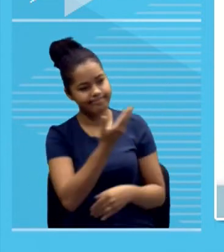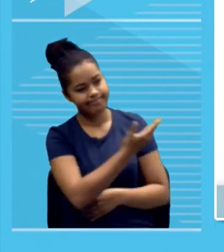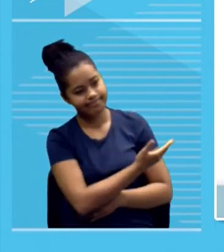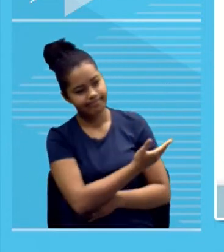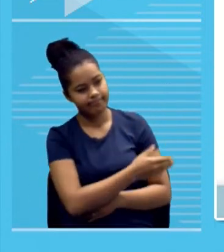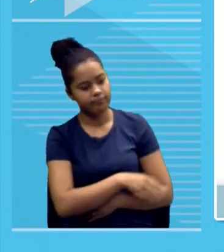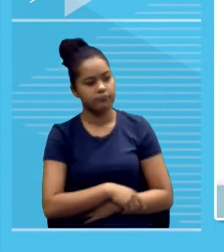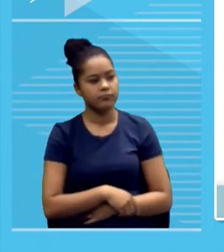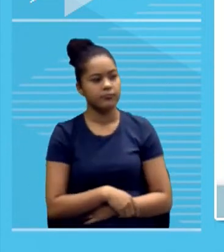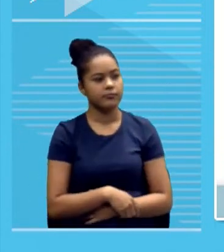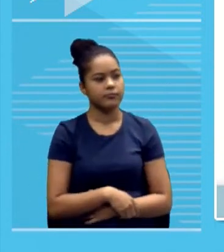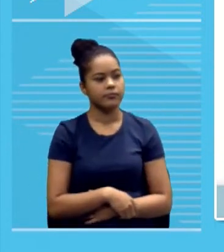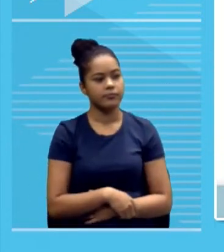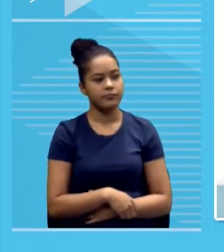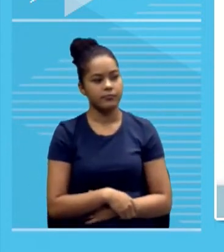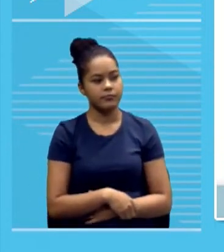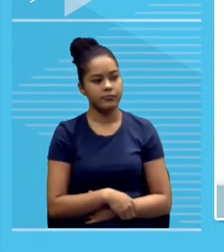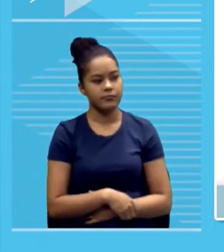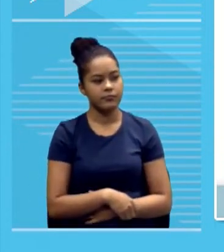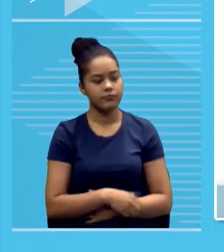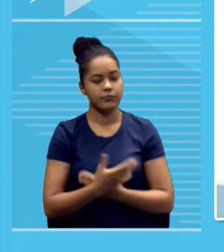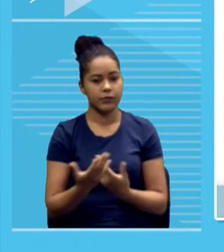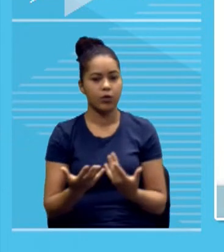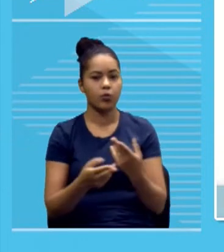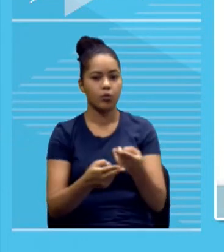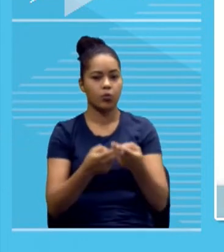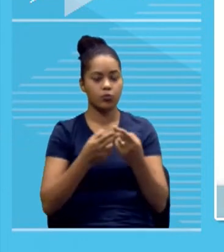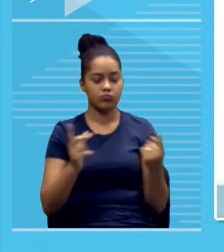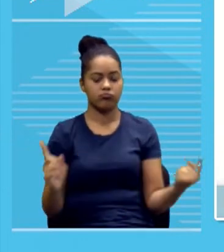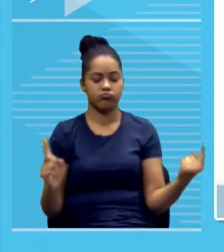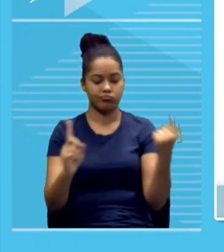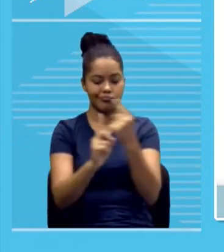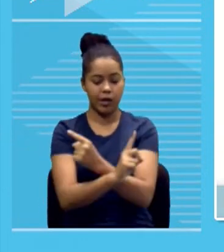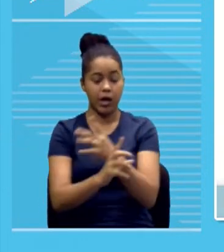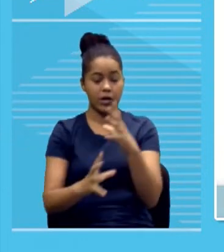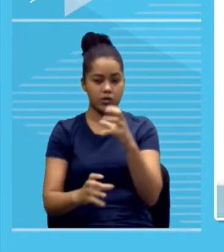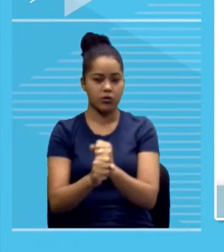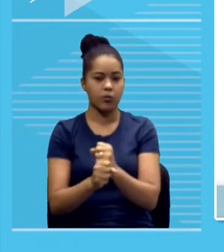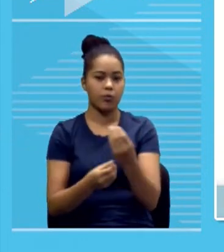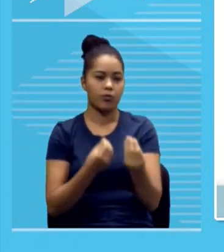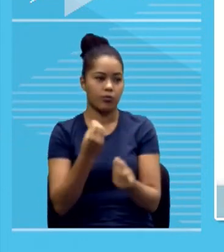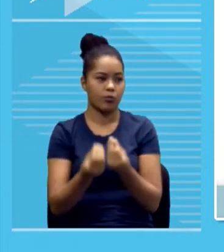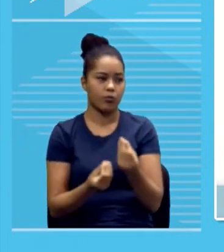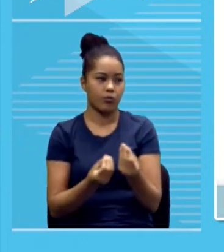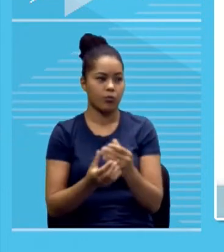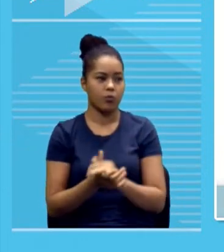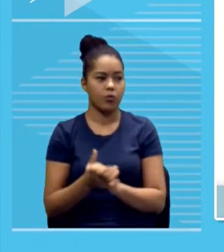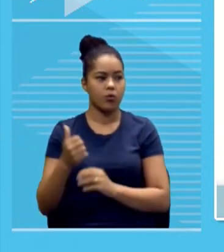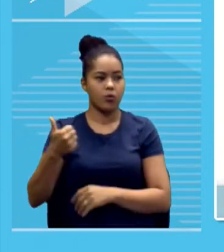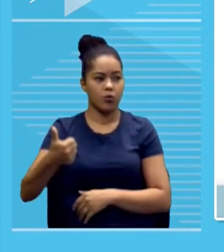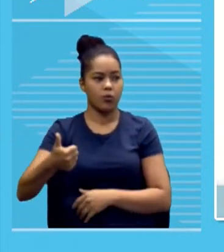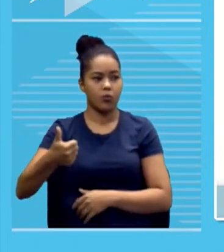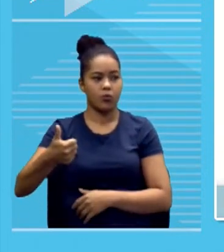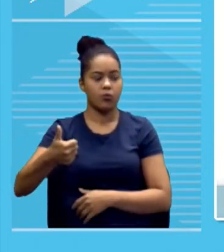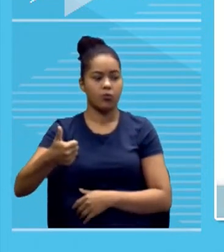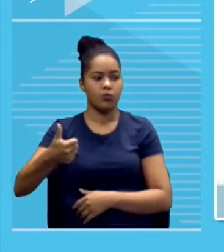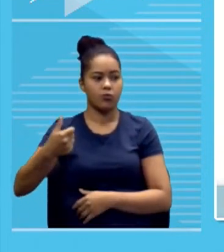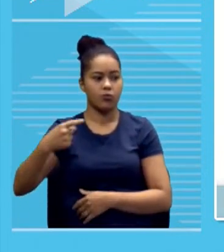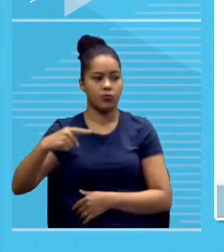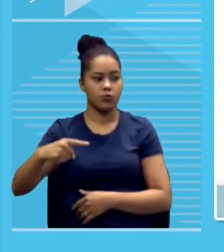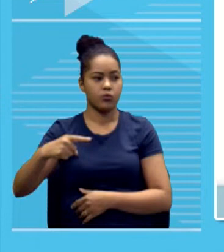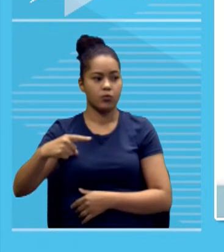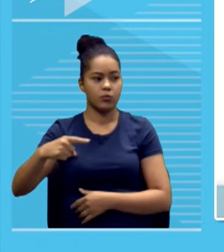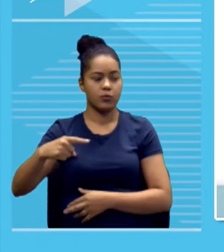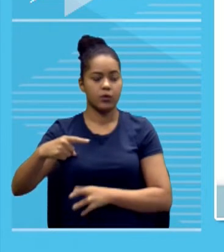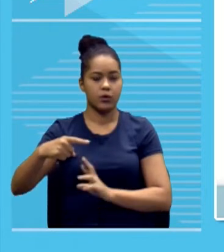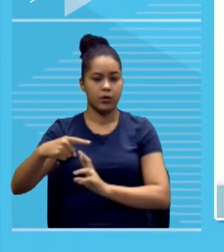aqui, gente, é a soma dos inversos. Então, 1 sobre a resistência equivalente é igual